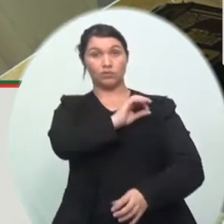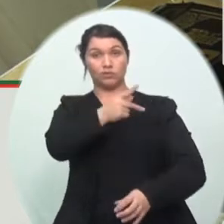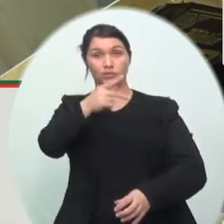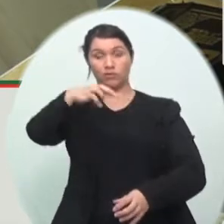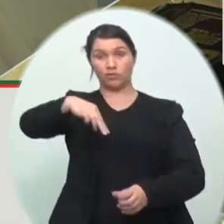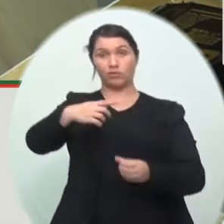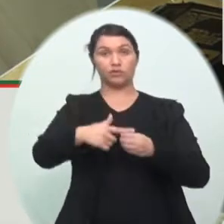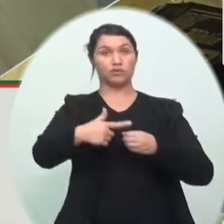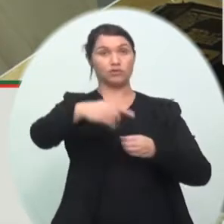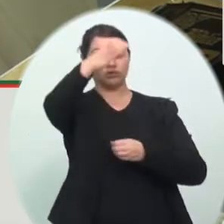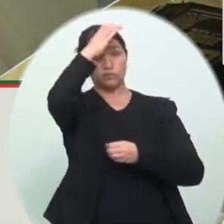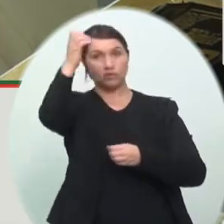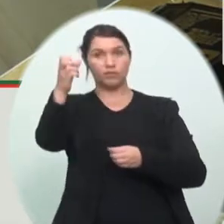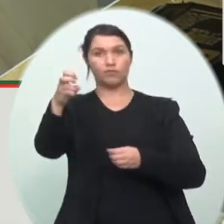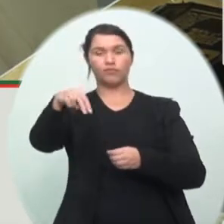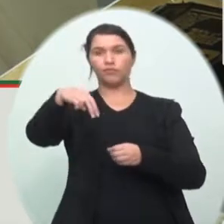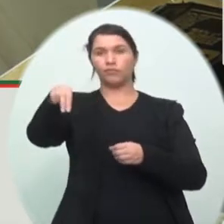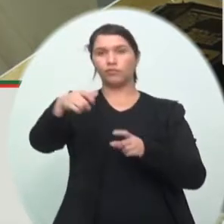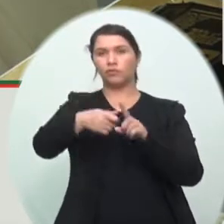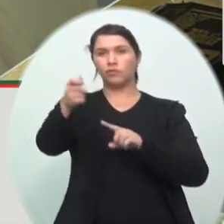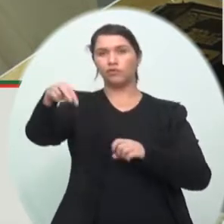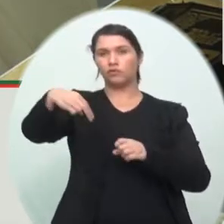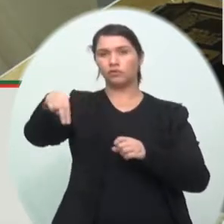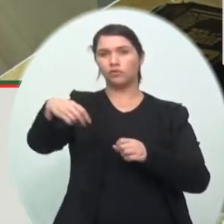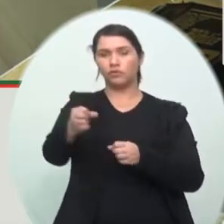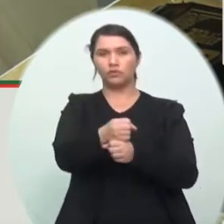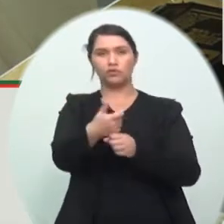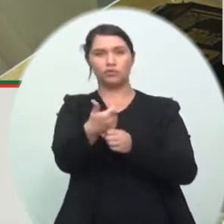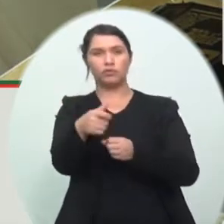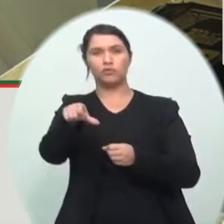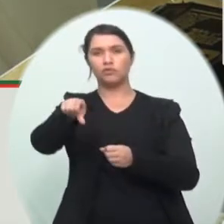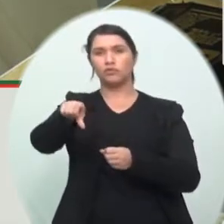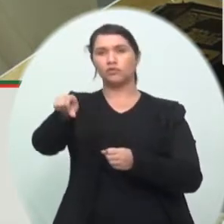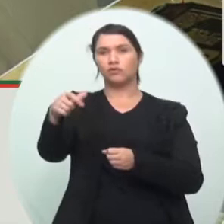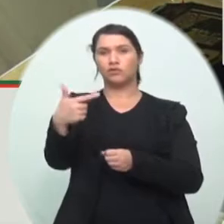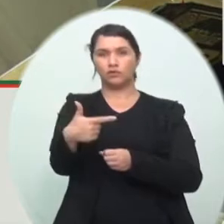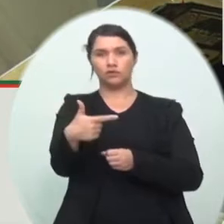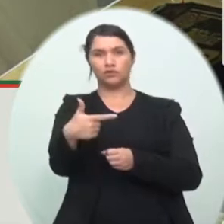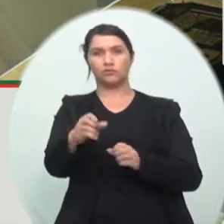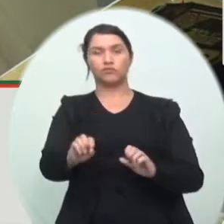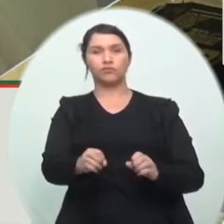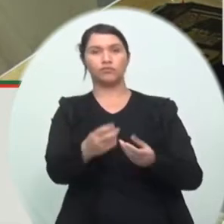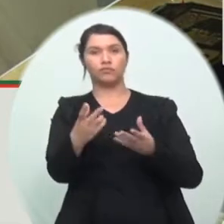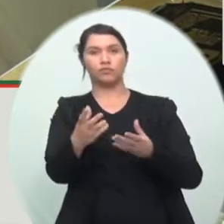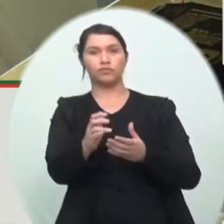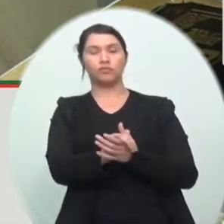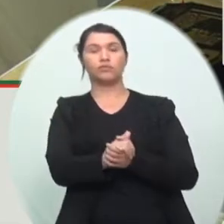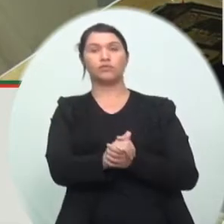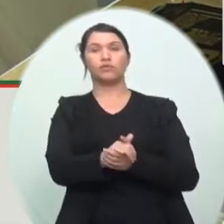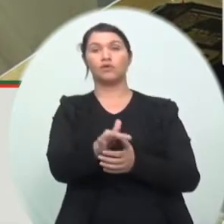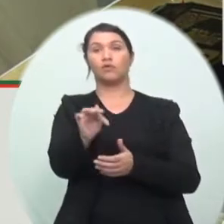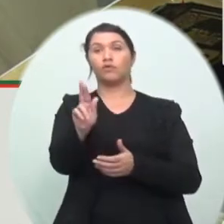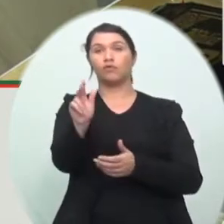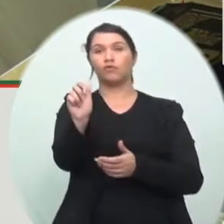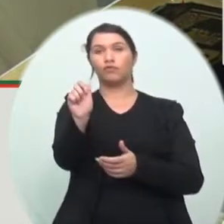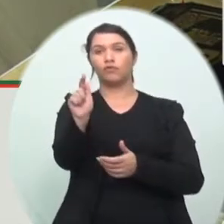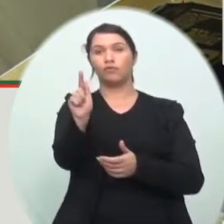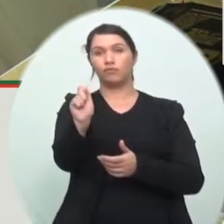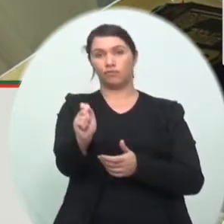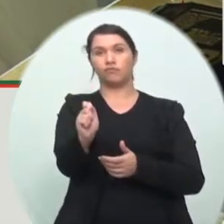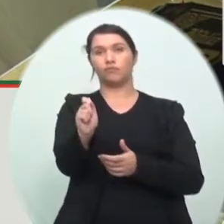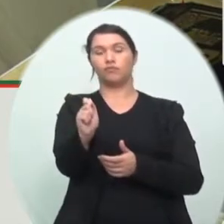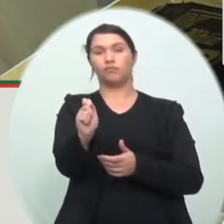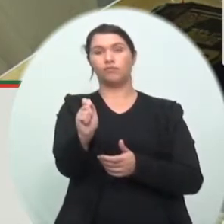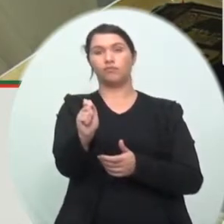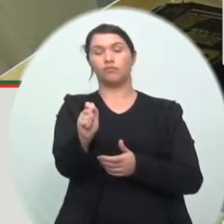de 1992, o então aspirante a oficial Fraga escolheu o sul do estado para iniciar a sua carreira